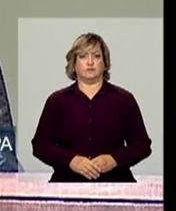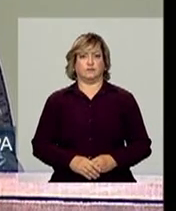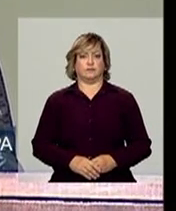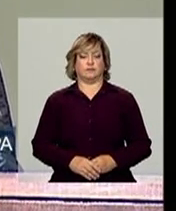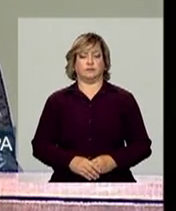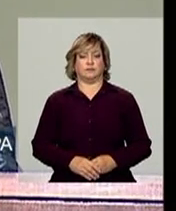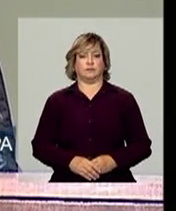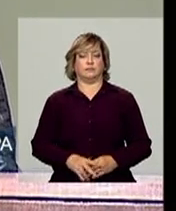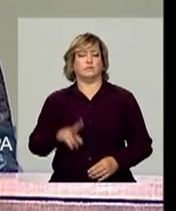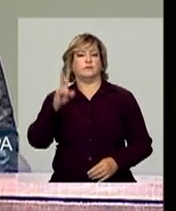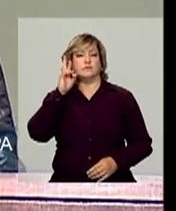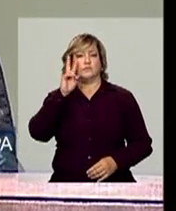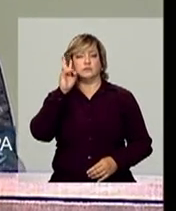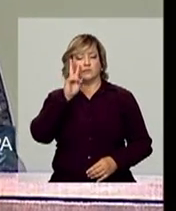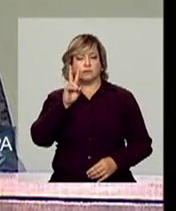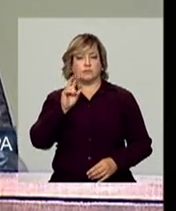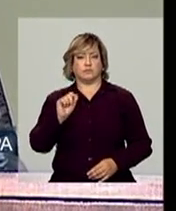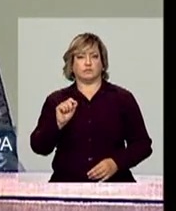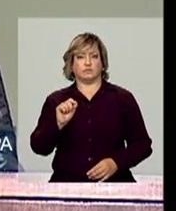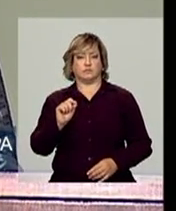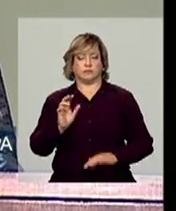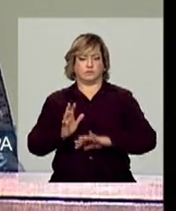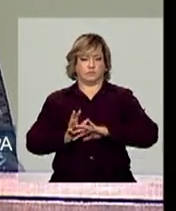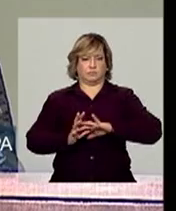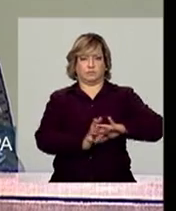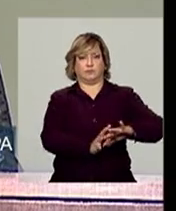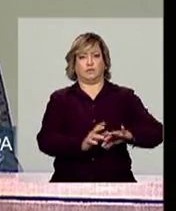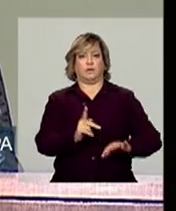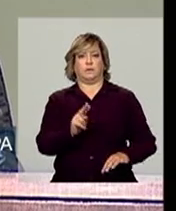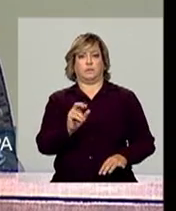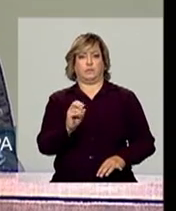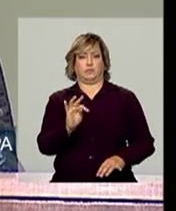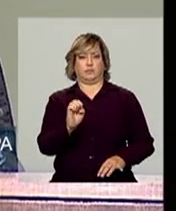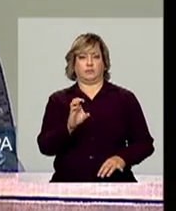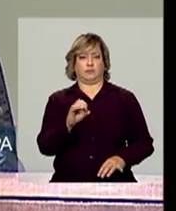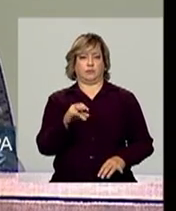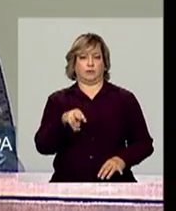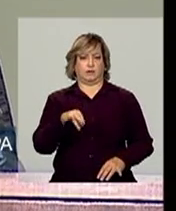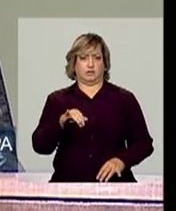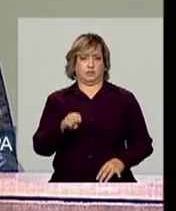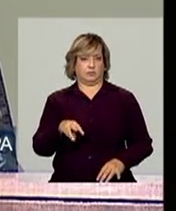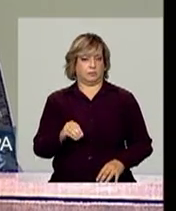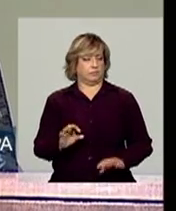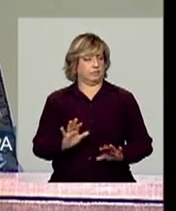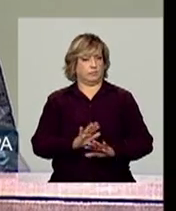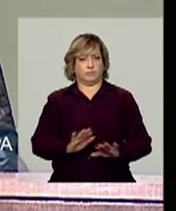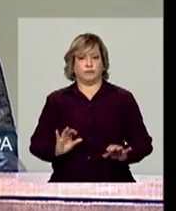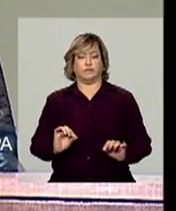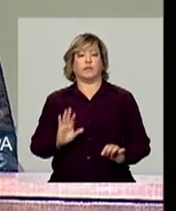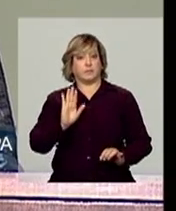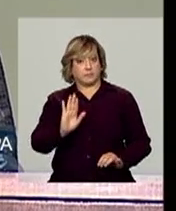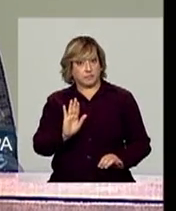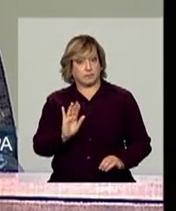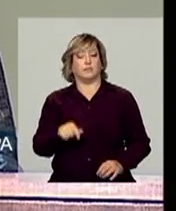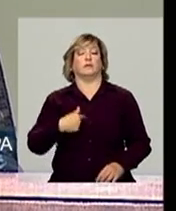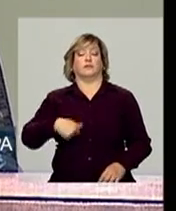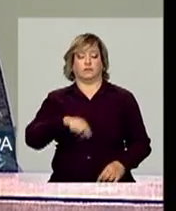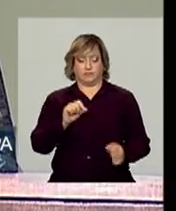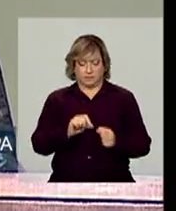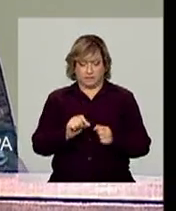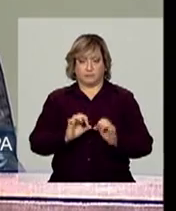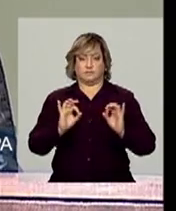o isolamento, o protecionismo, mas sim a consolidação da nossa